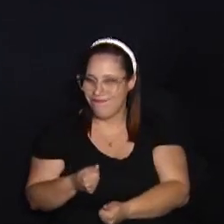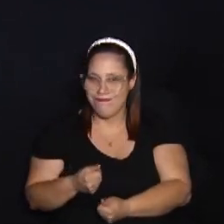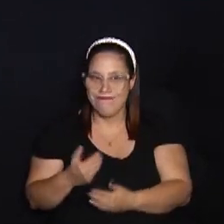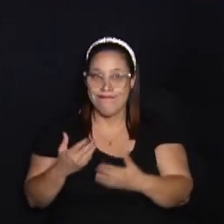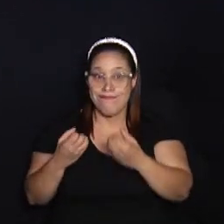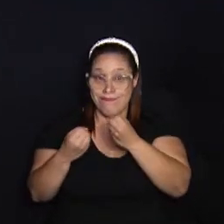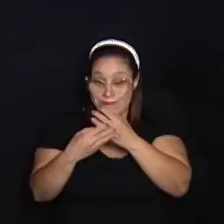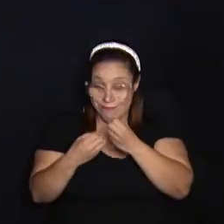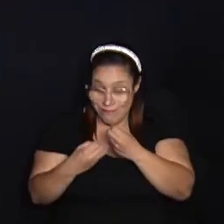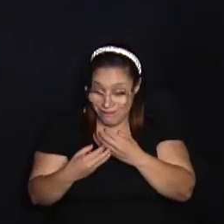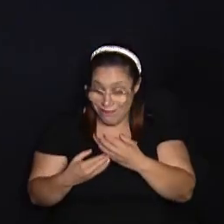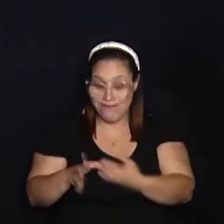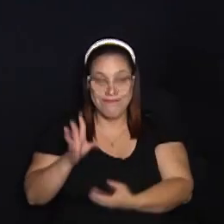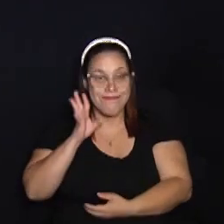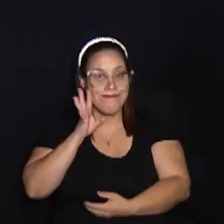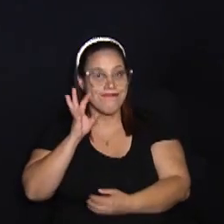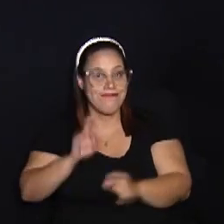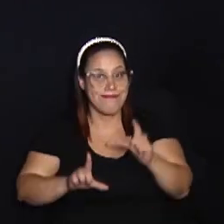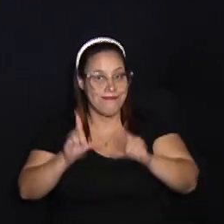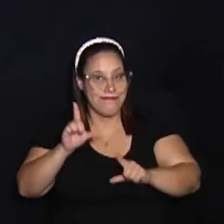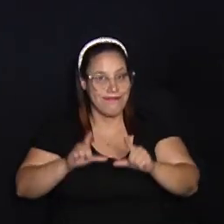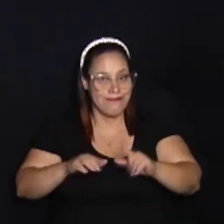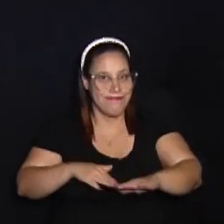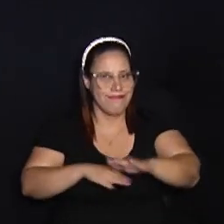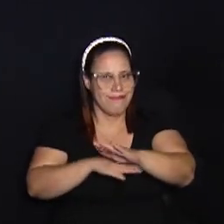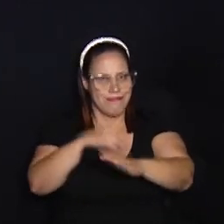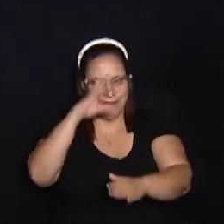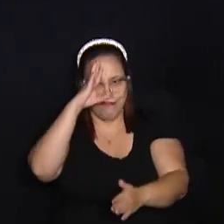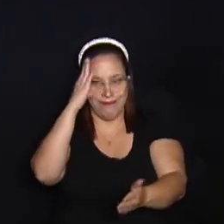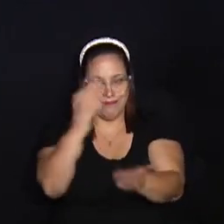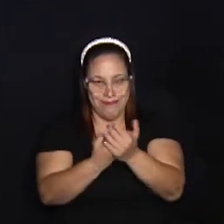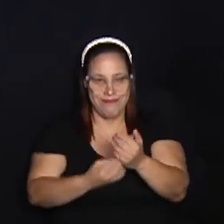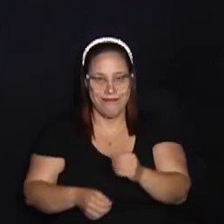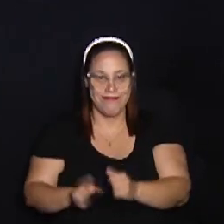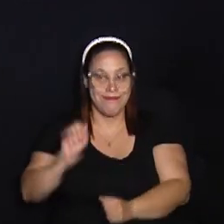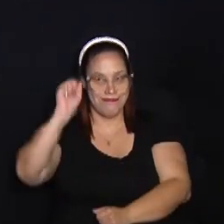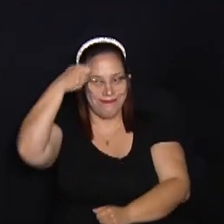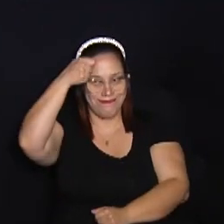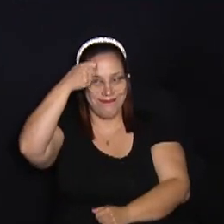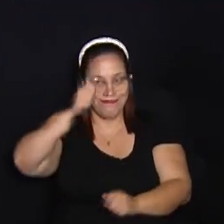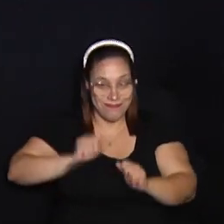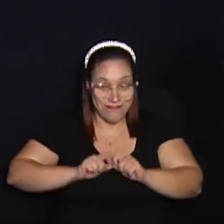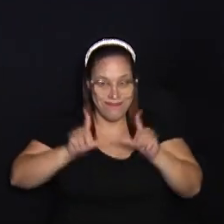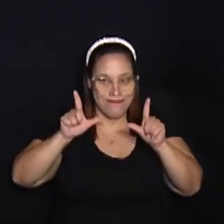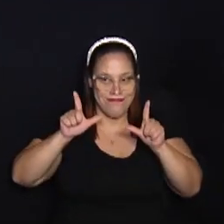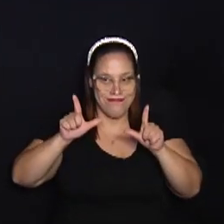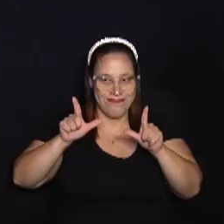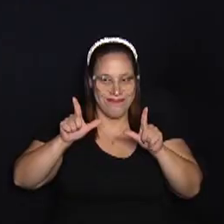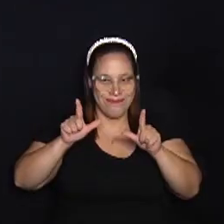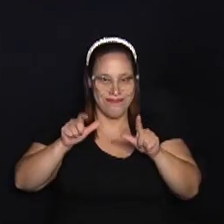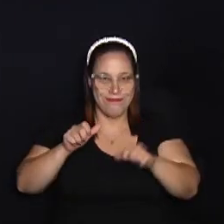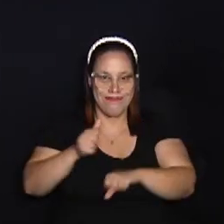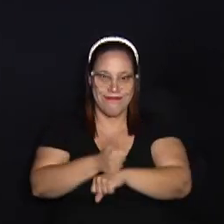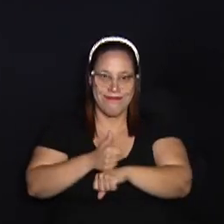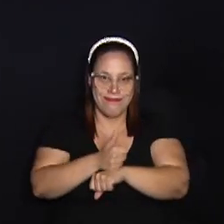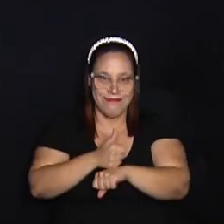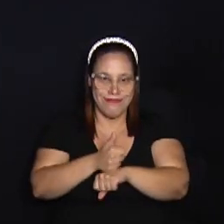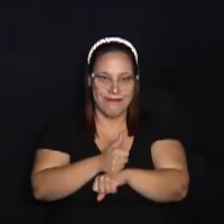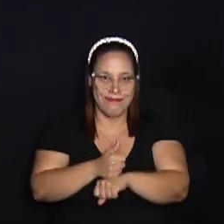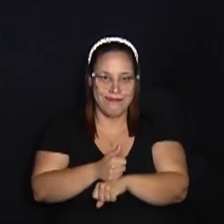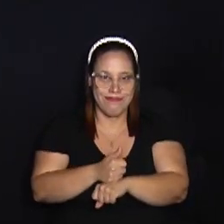Maravilha! Quanta informação e que legal você que está assistindo, tenho certeza. Virou a chavinha? Despertou? Que tal você ser